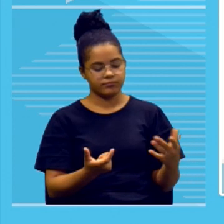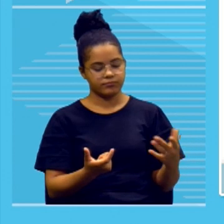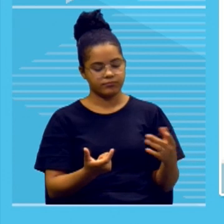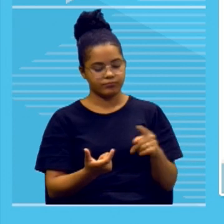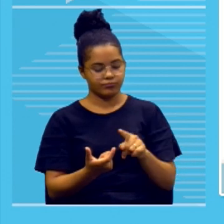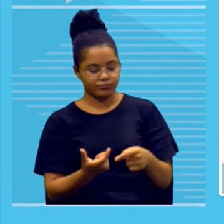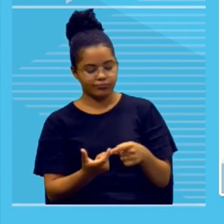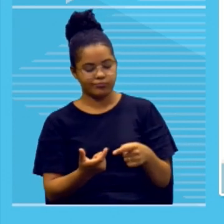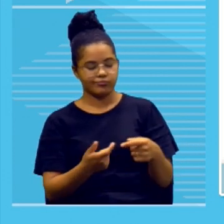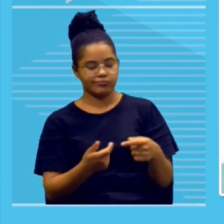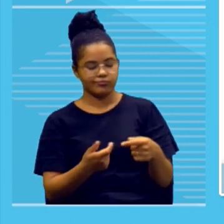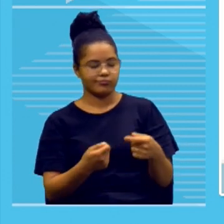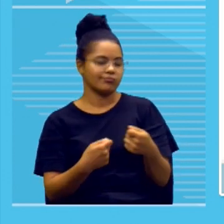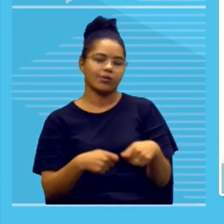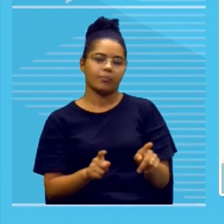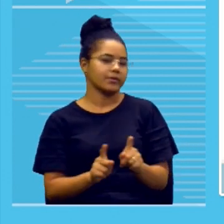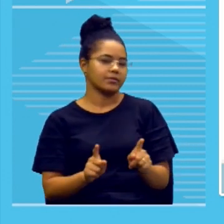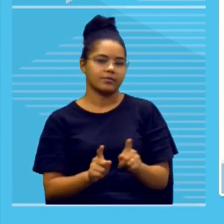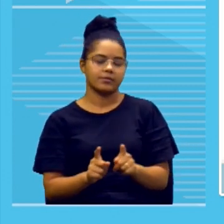não souber, está frito.